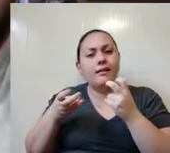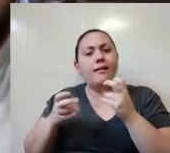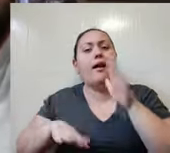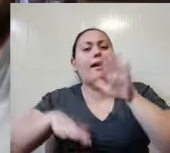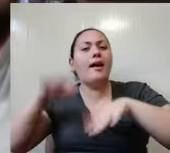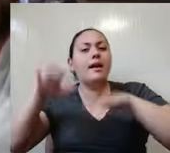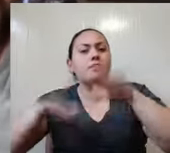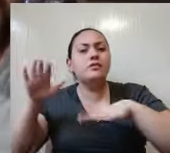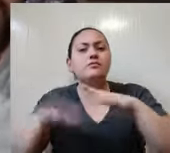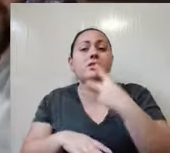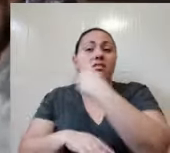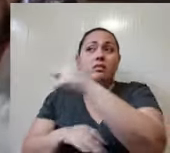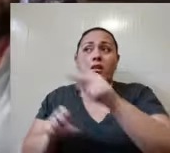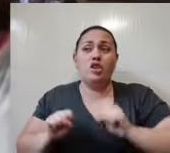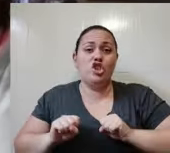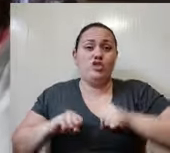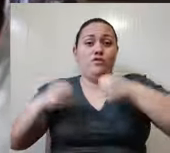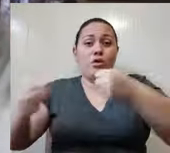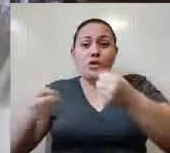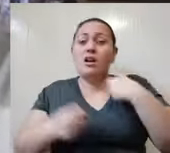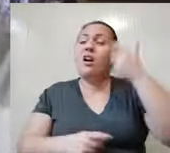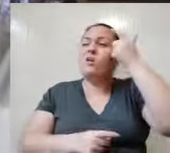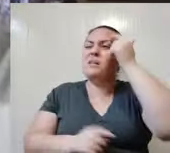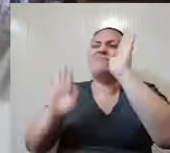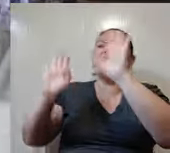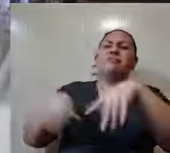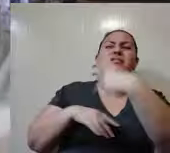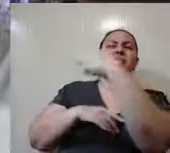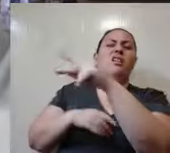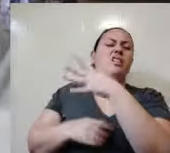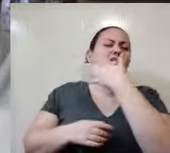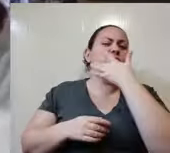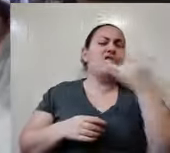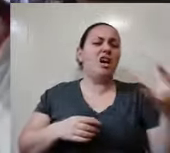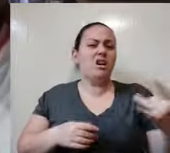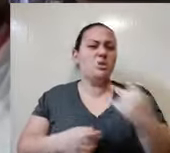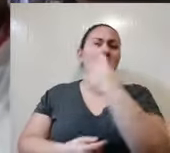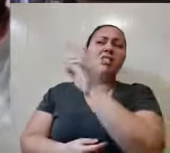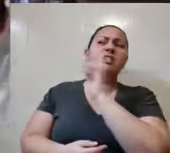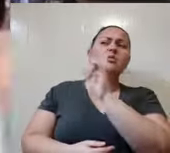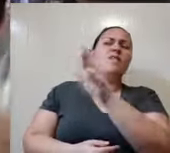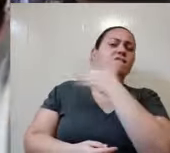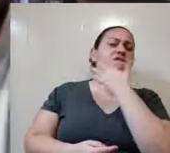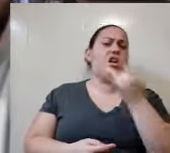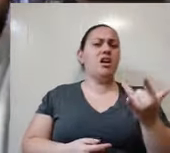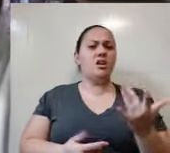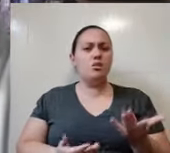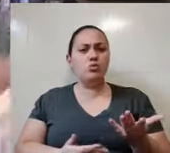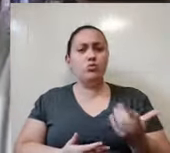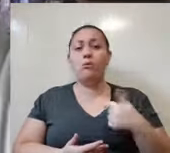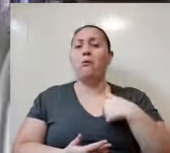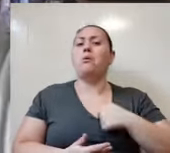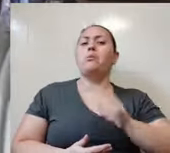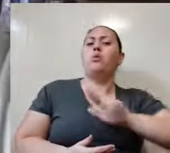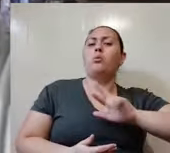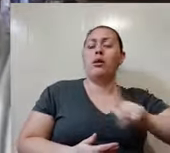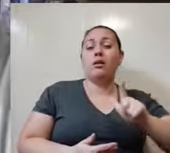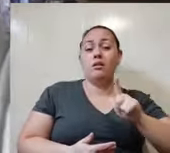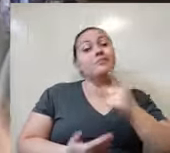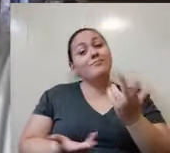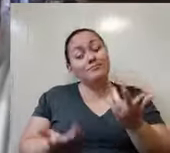subestimando o esforço do outro e achando que para o outro é fácil e superestimando o resultado. E daí o Instagram e o Facebook e as